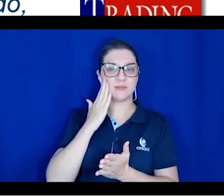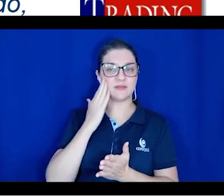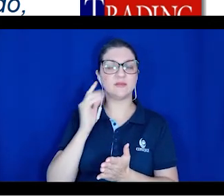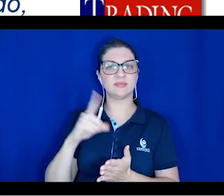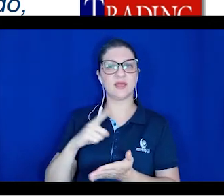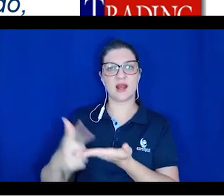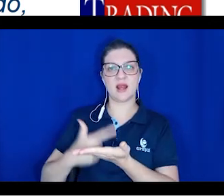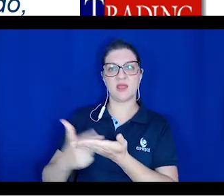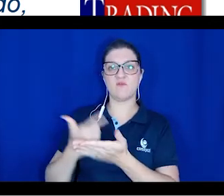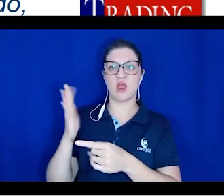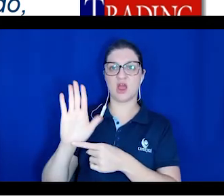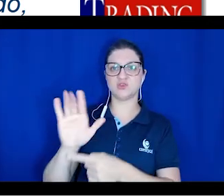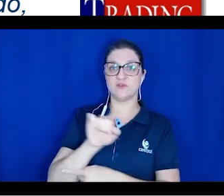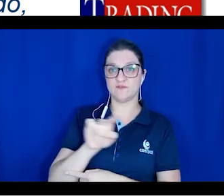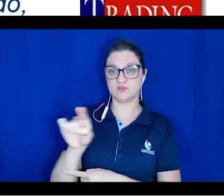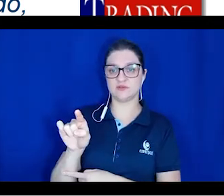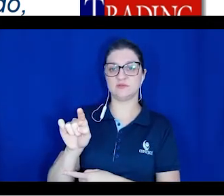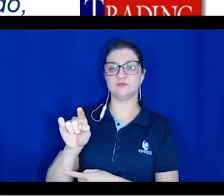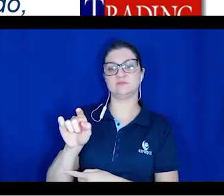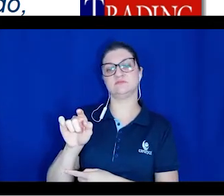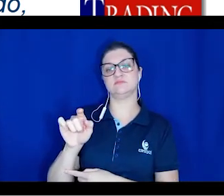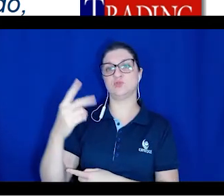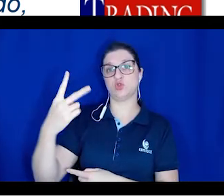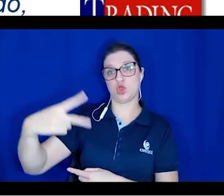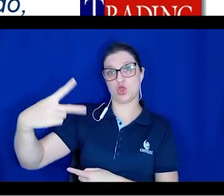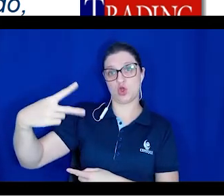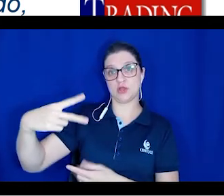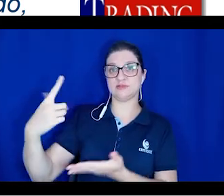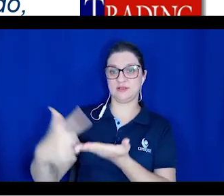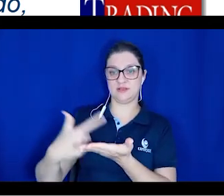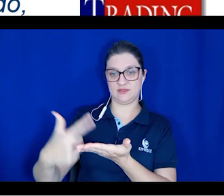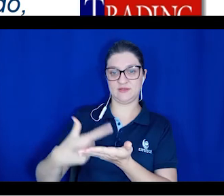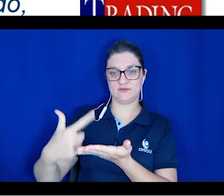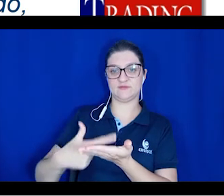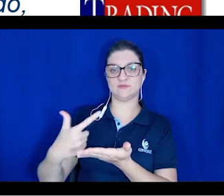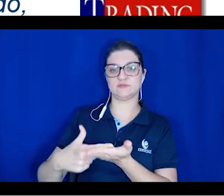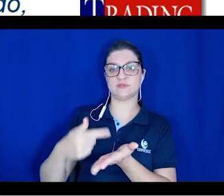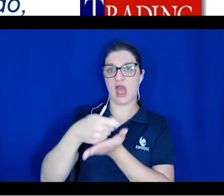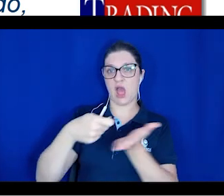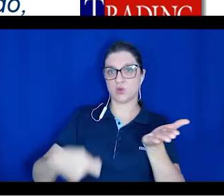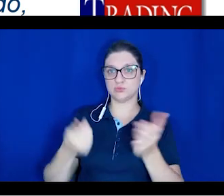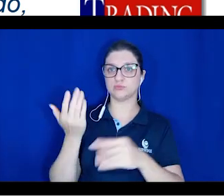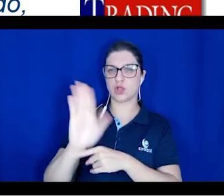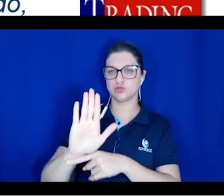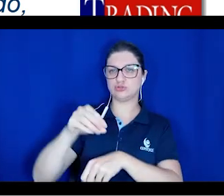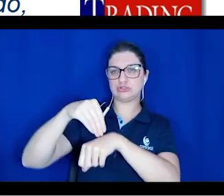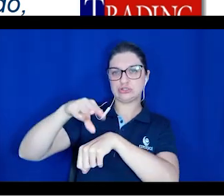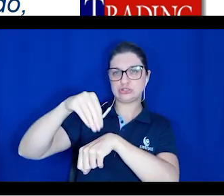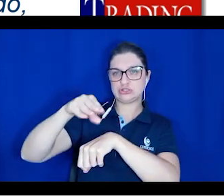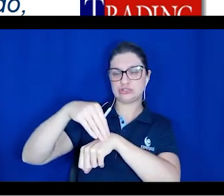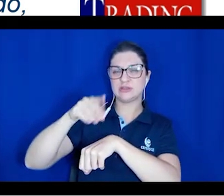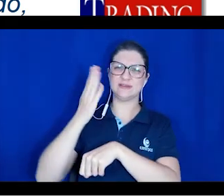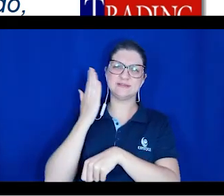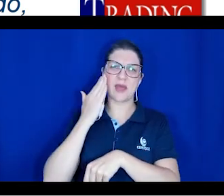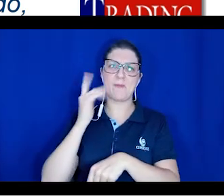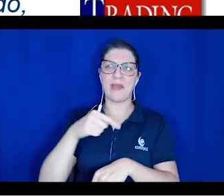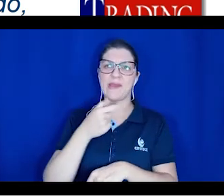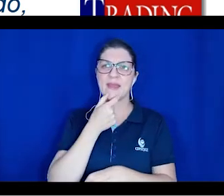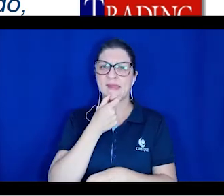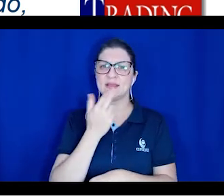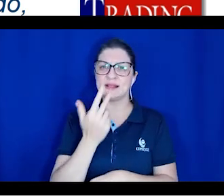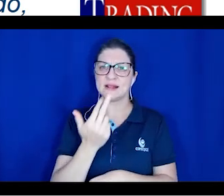do Alexandre Elder, e do outro livro dele também, que contribuem com algumas dicas. Claro que estão em inglês, né? Mas são algumas